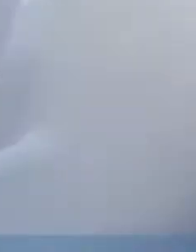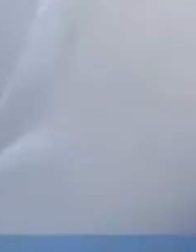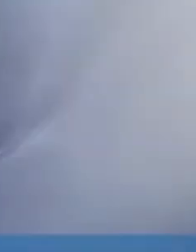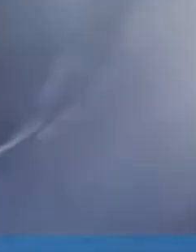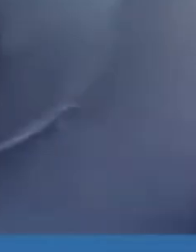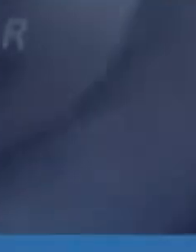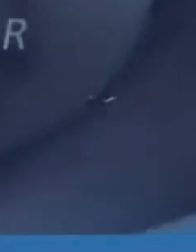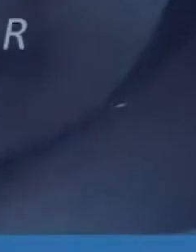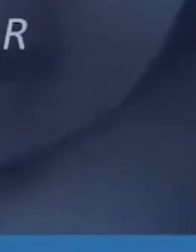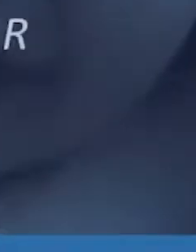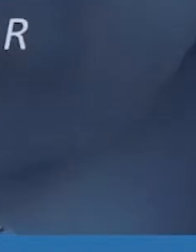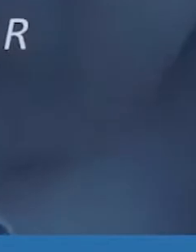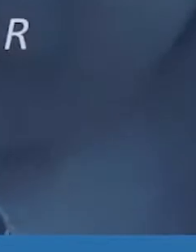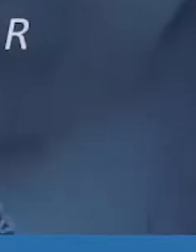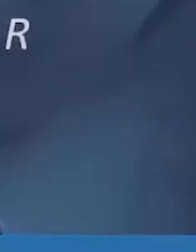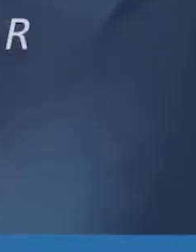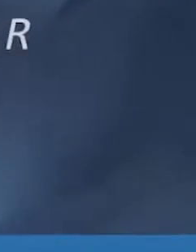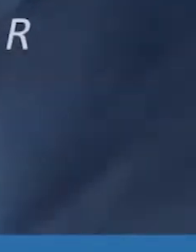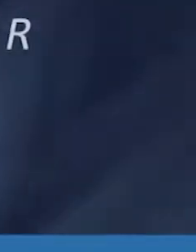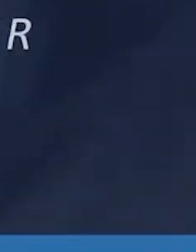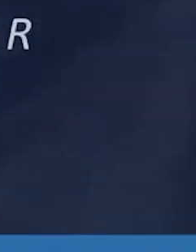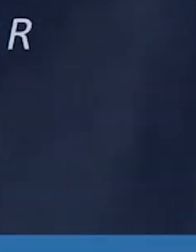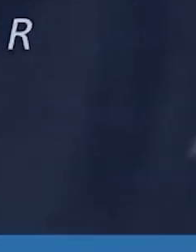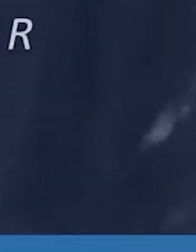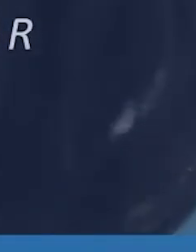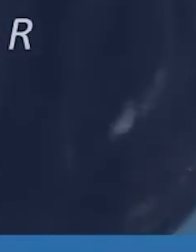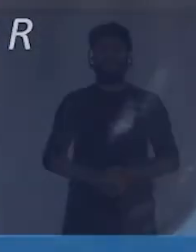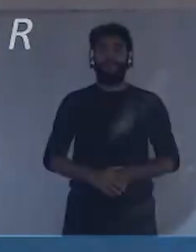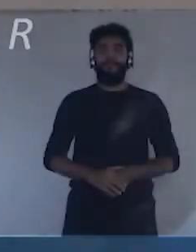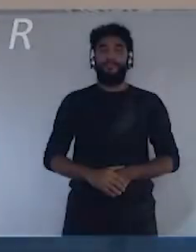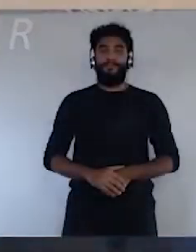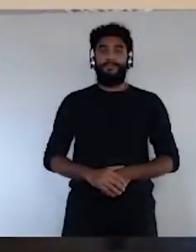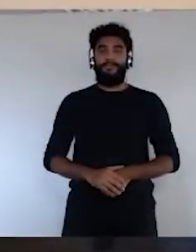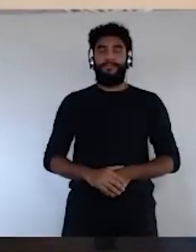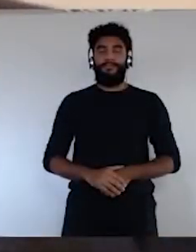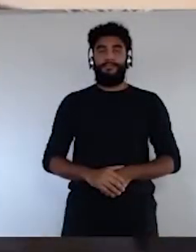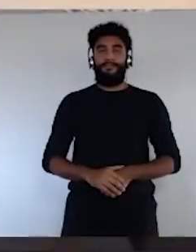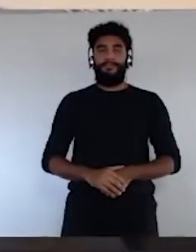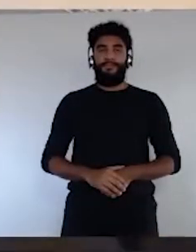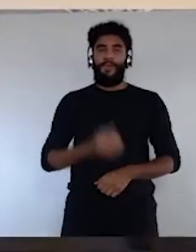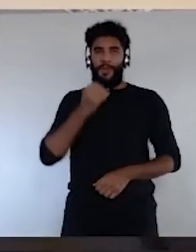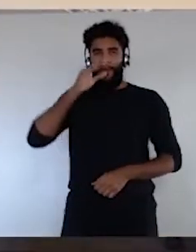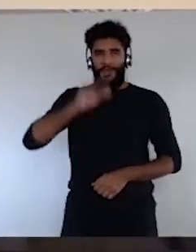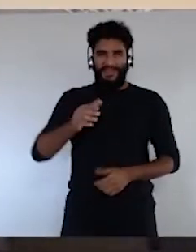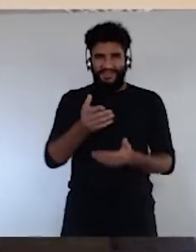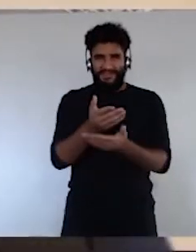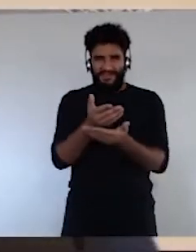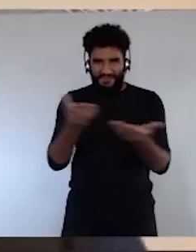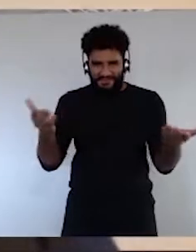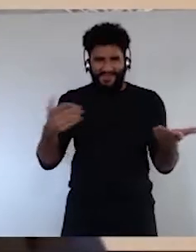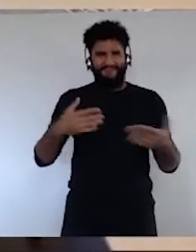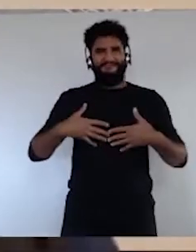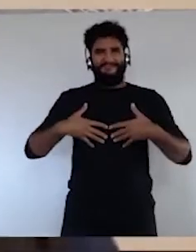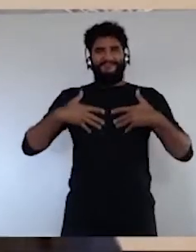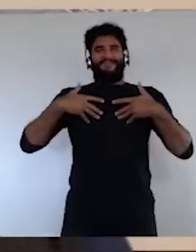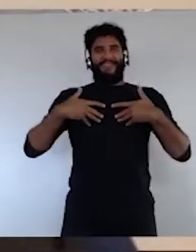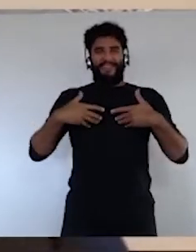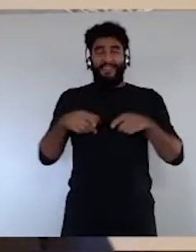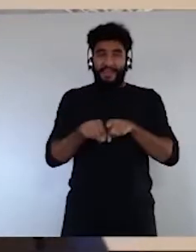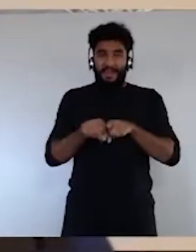Enquanto não passa, conheça o novo jeito Quali de ajudar. Muito boa tarde a todos. É com muita alegria e